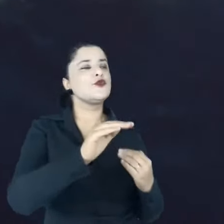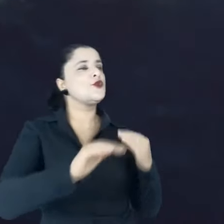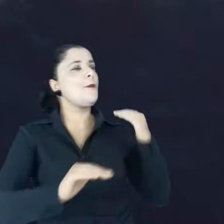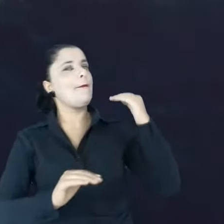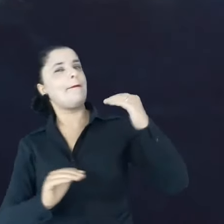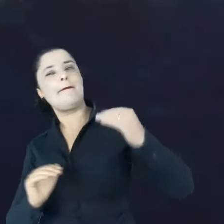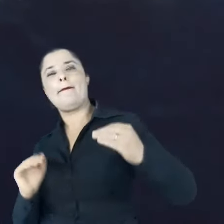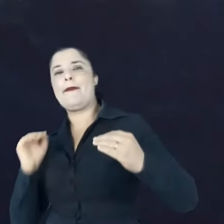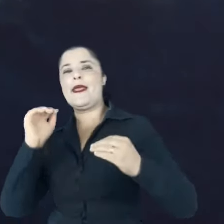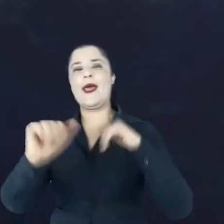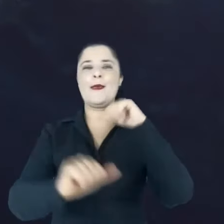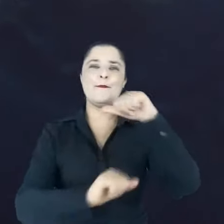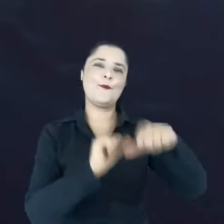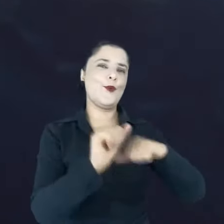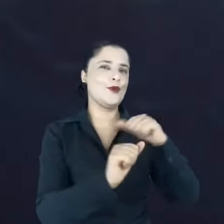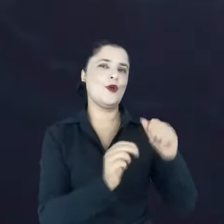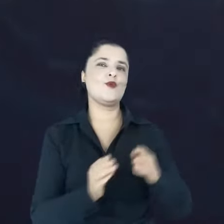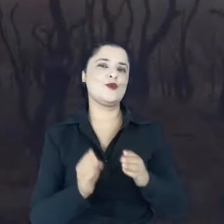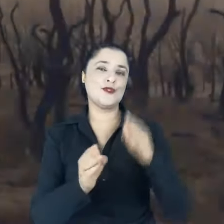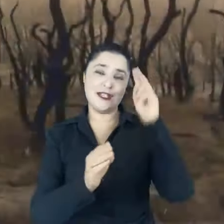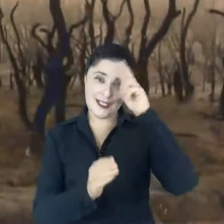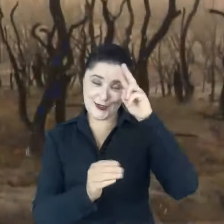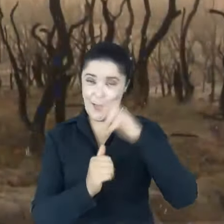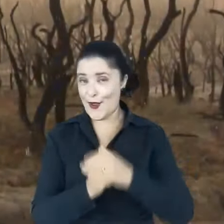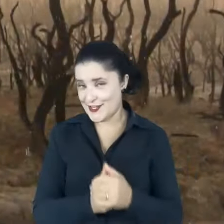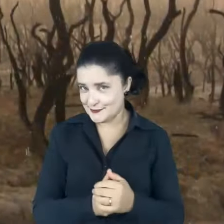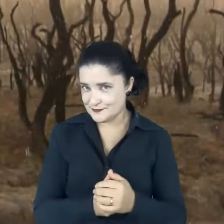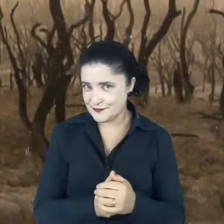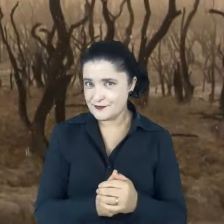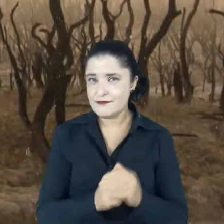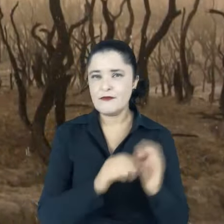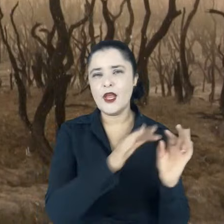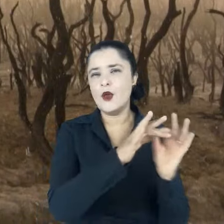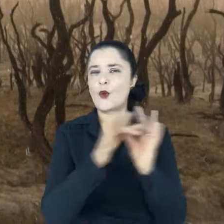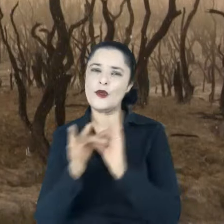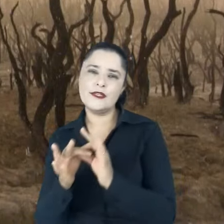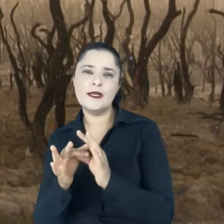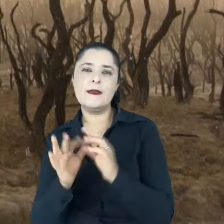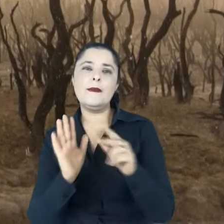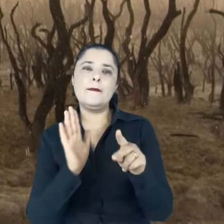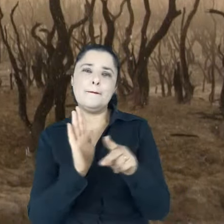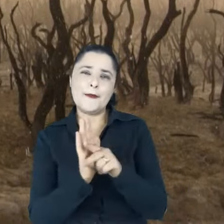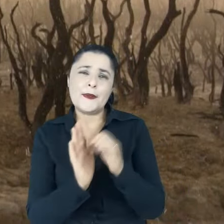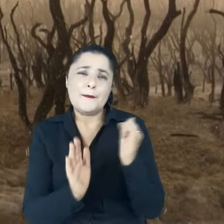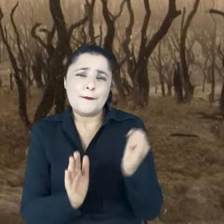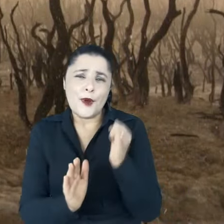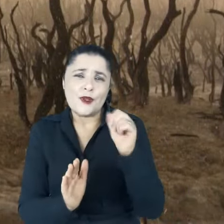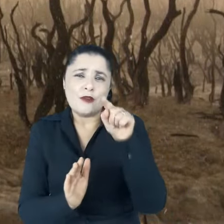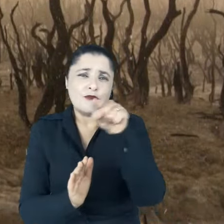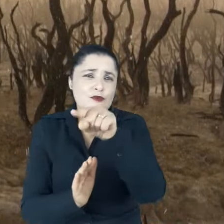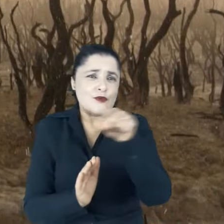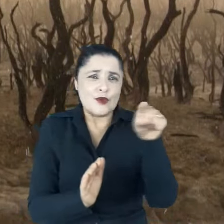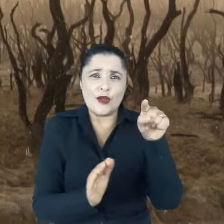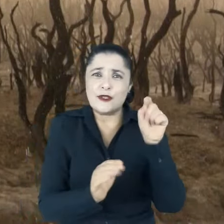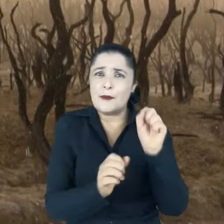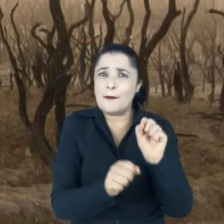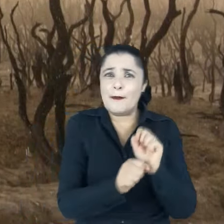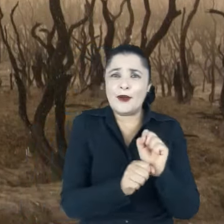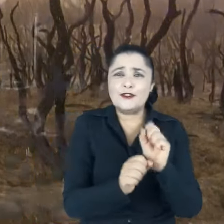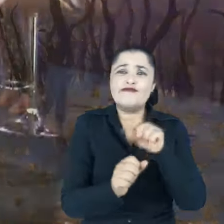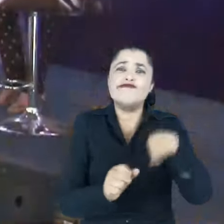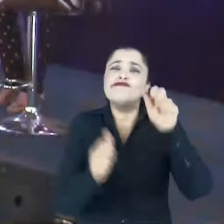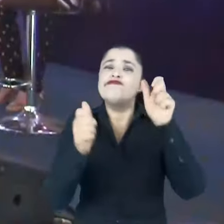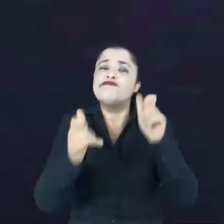da história. Neste contexto, a inércia é o único cenário que não podemos considerar. E nesta